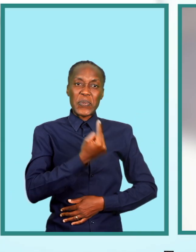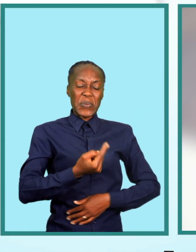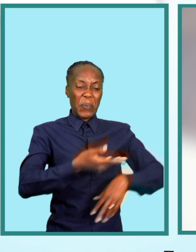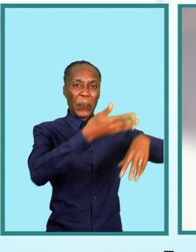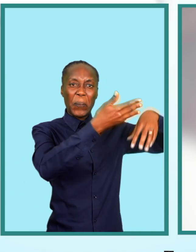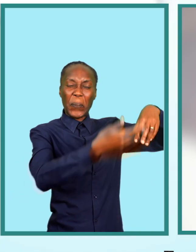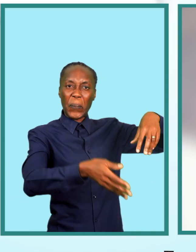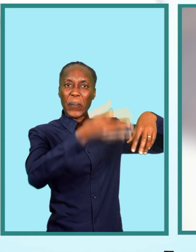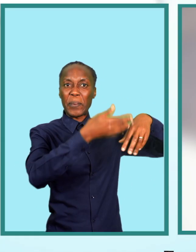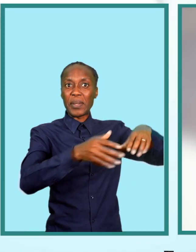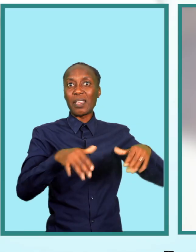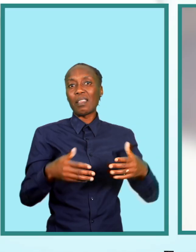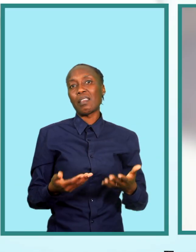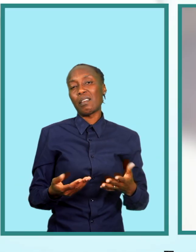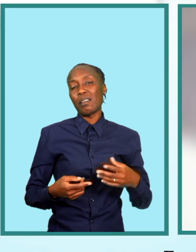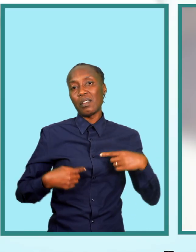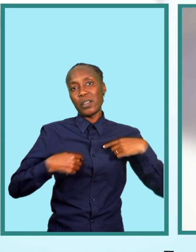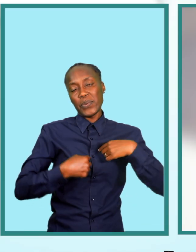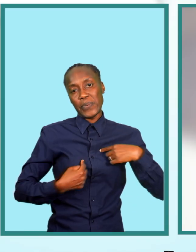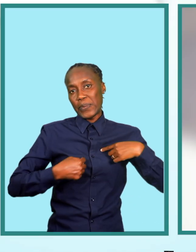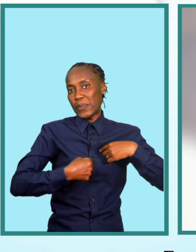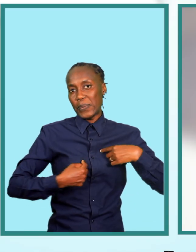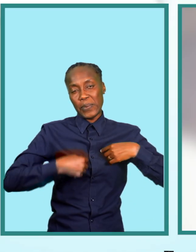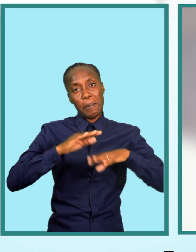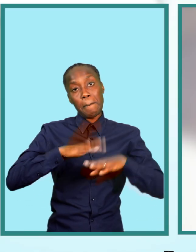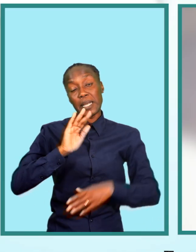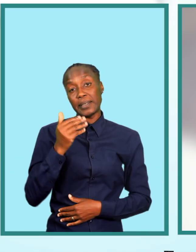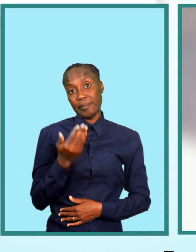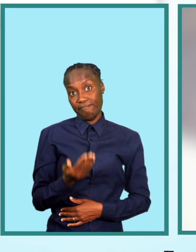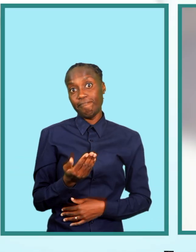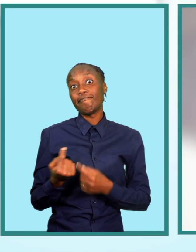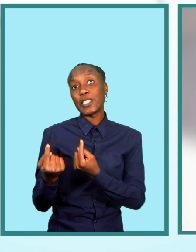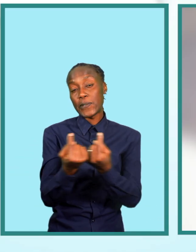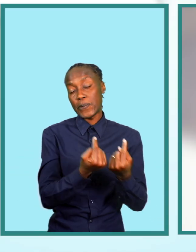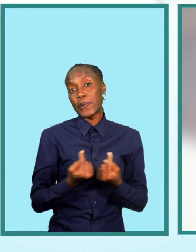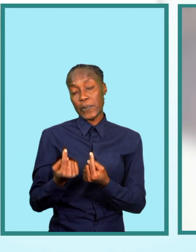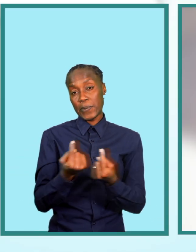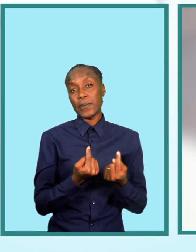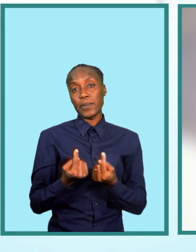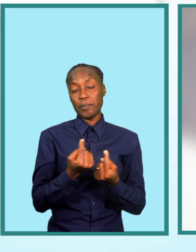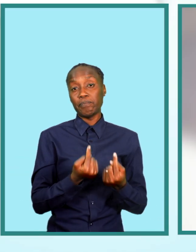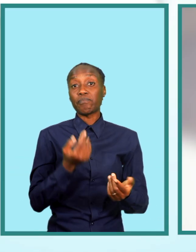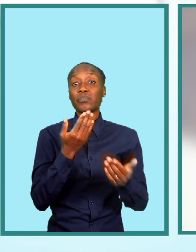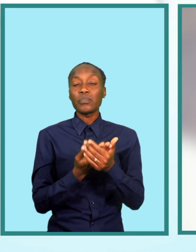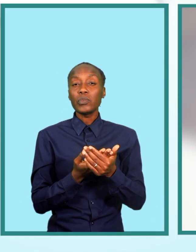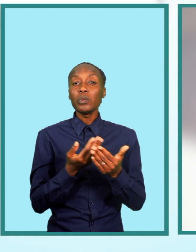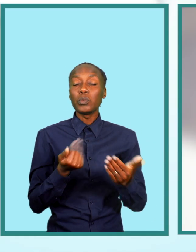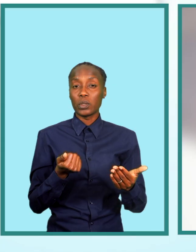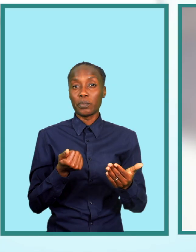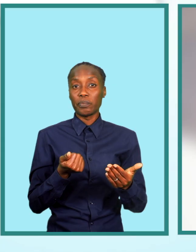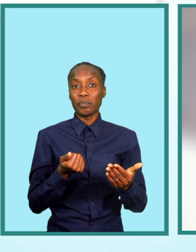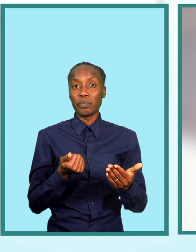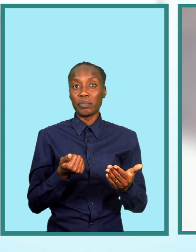perdi a urina e as fezes ao mesmo tempo. E eu sofri muito com isso.